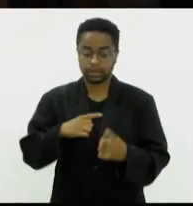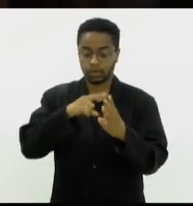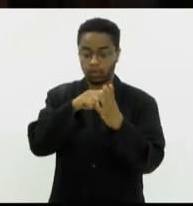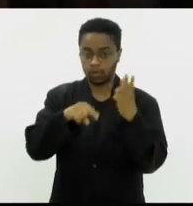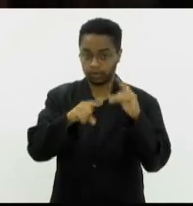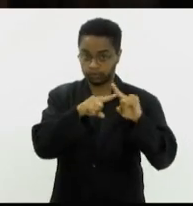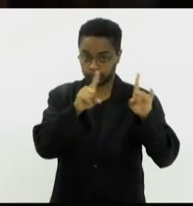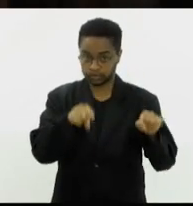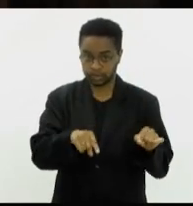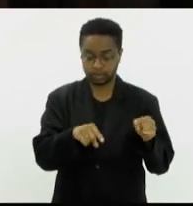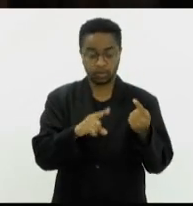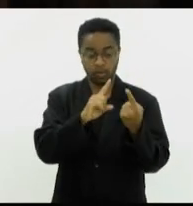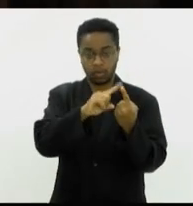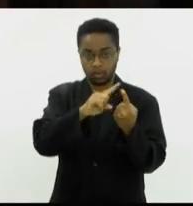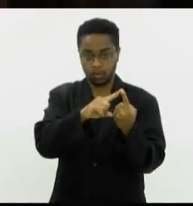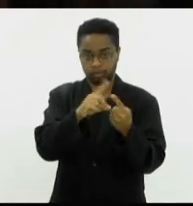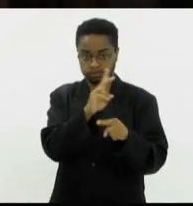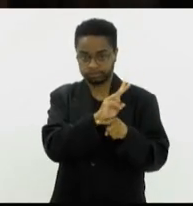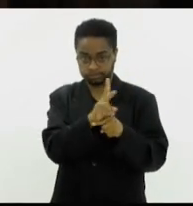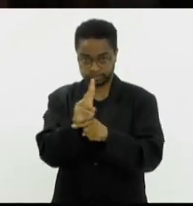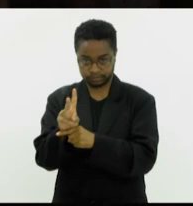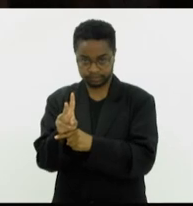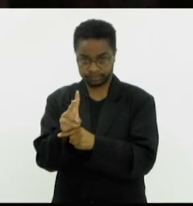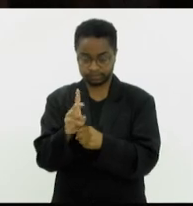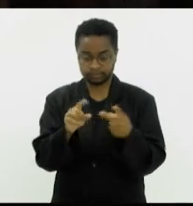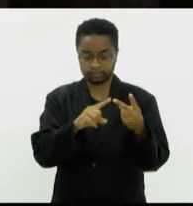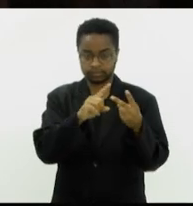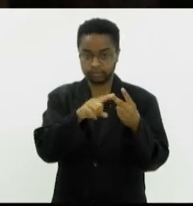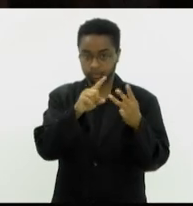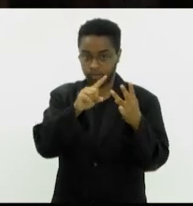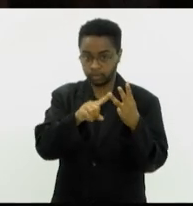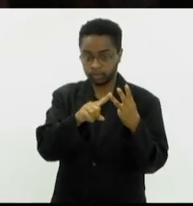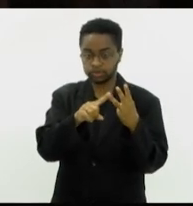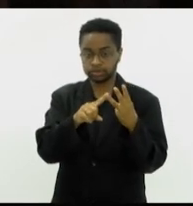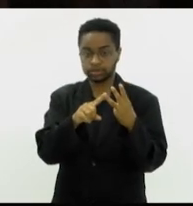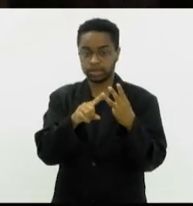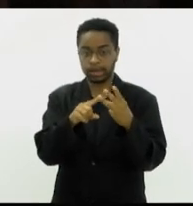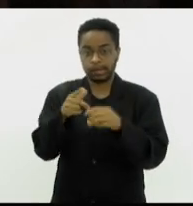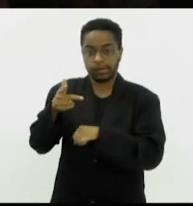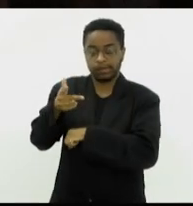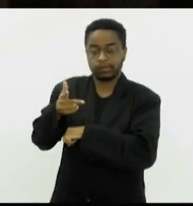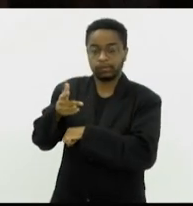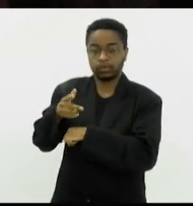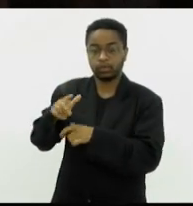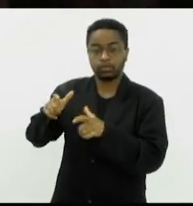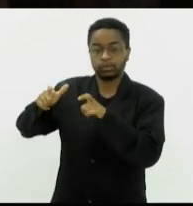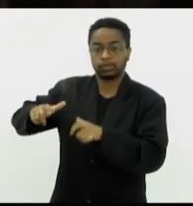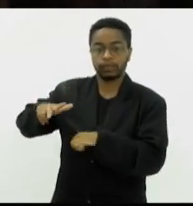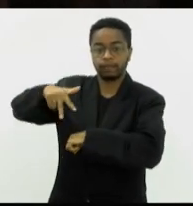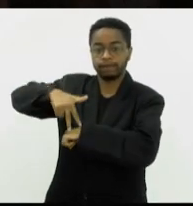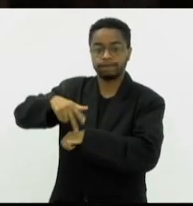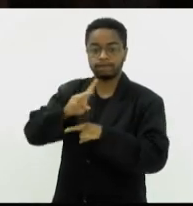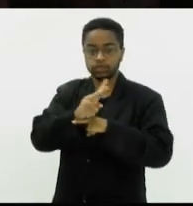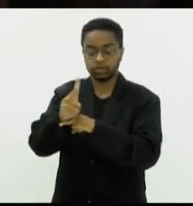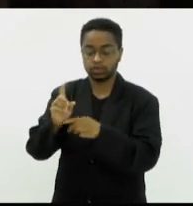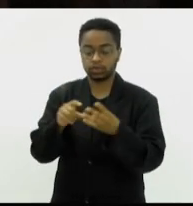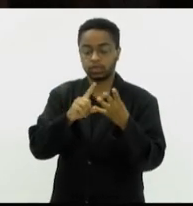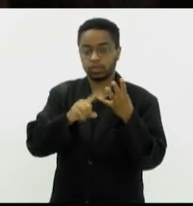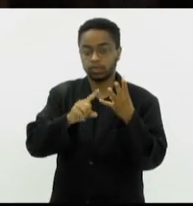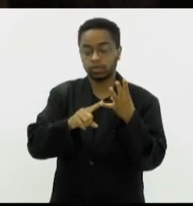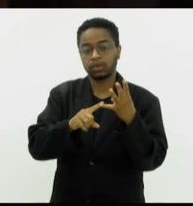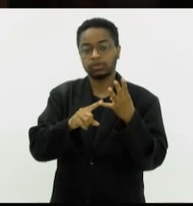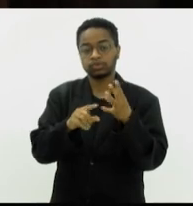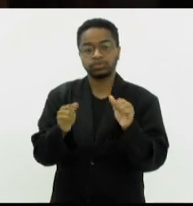servidores de plantão um fica na inspetoria dois em guaritas e apenas um faz o trabalho no miolo com a ajuda do